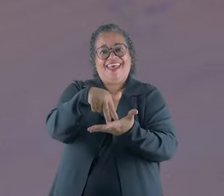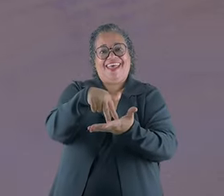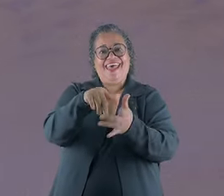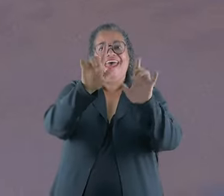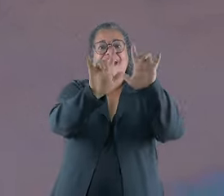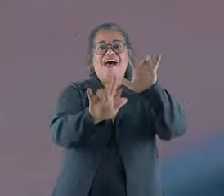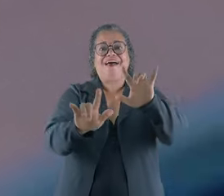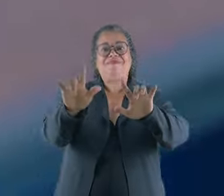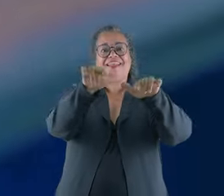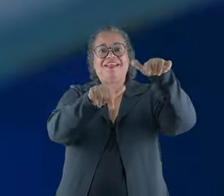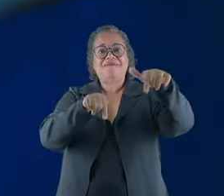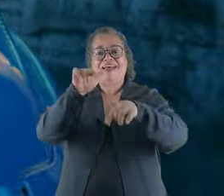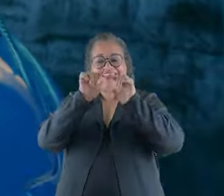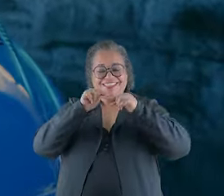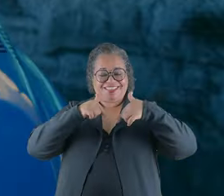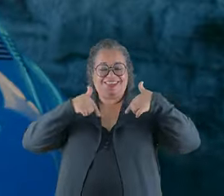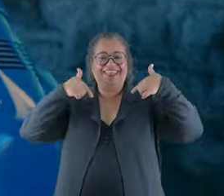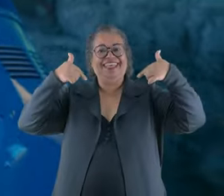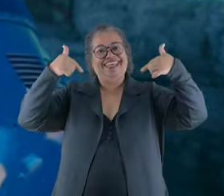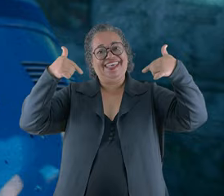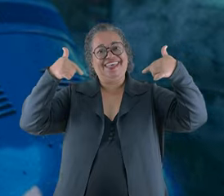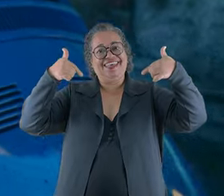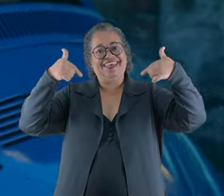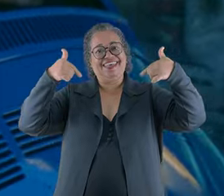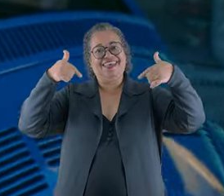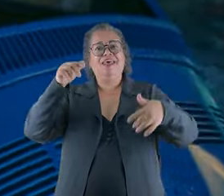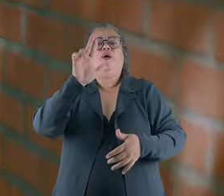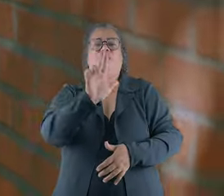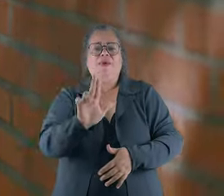mora. Ama, trabalha e sorri.